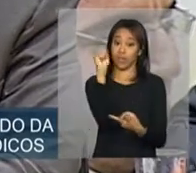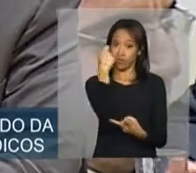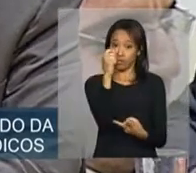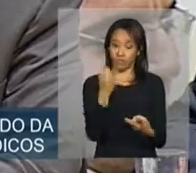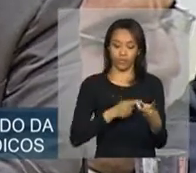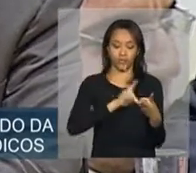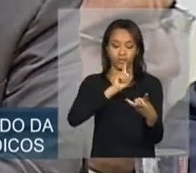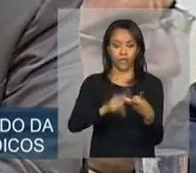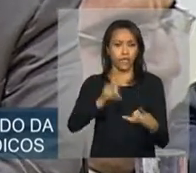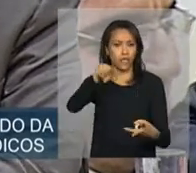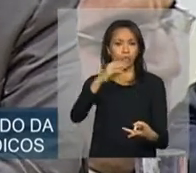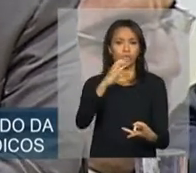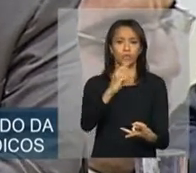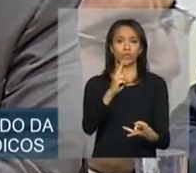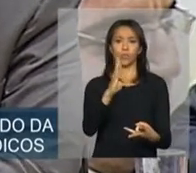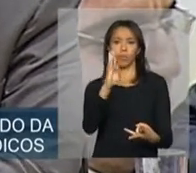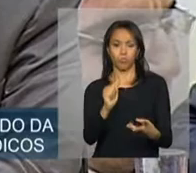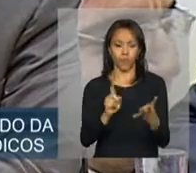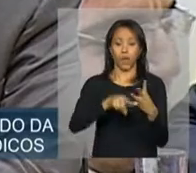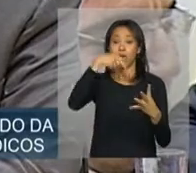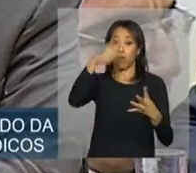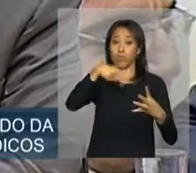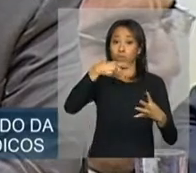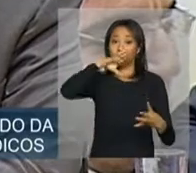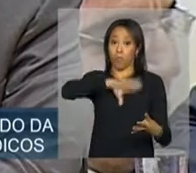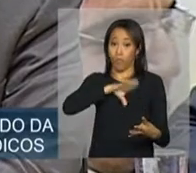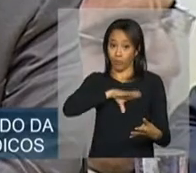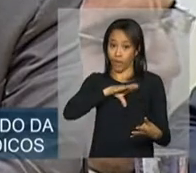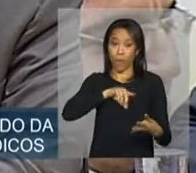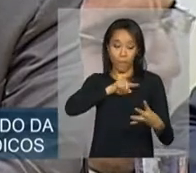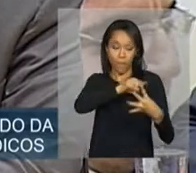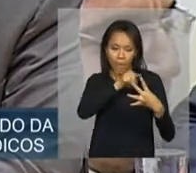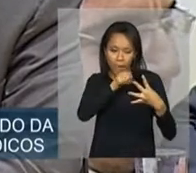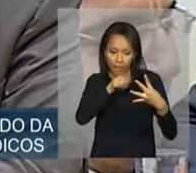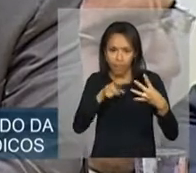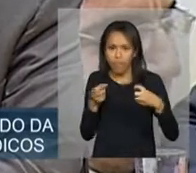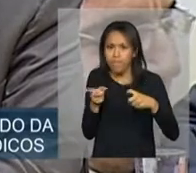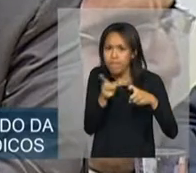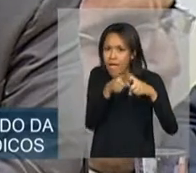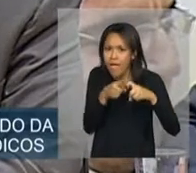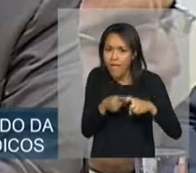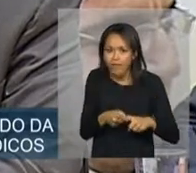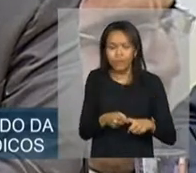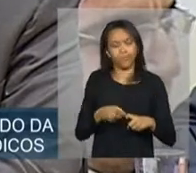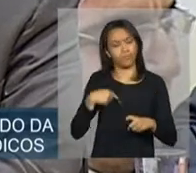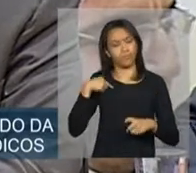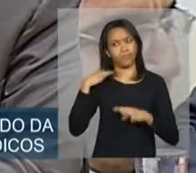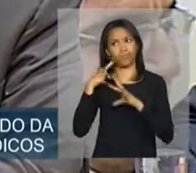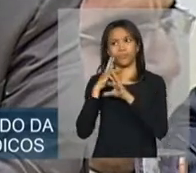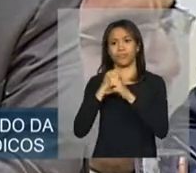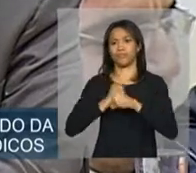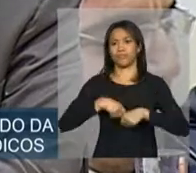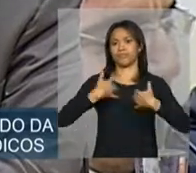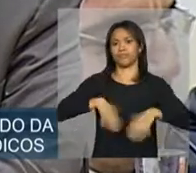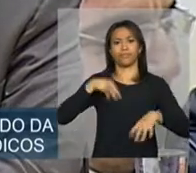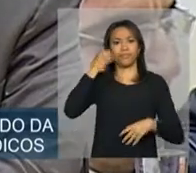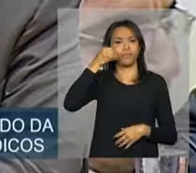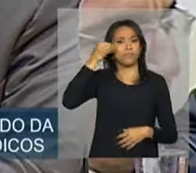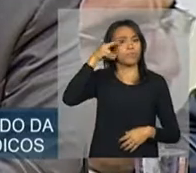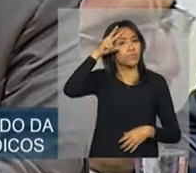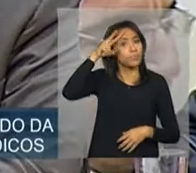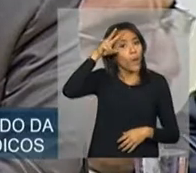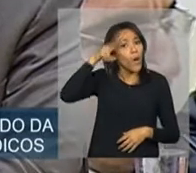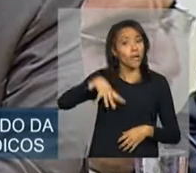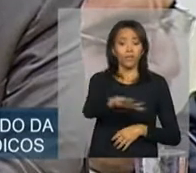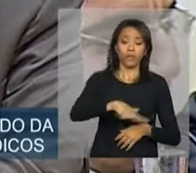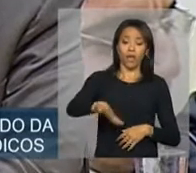é terceiro lugar Cuba quatro lugar Portugal são médicos que tem história e experiência na atenção básica